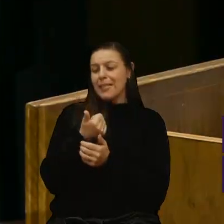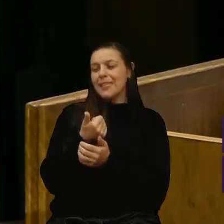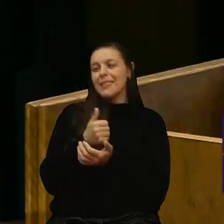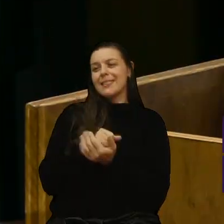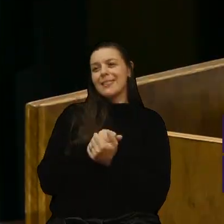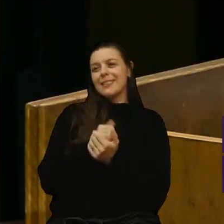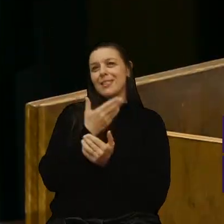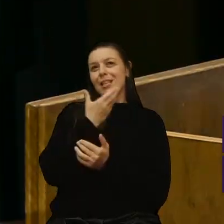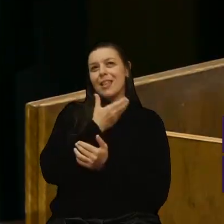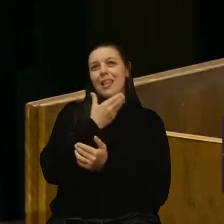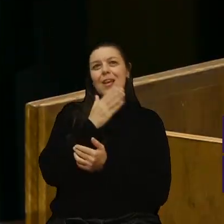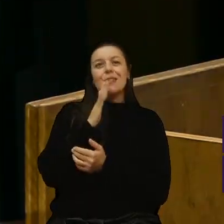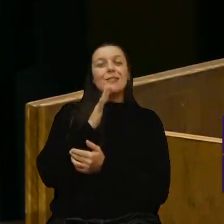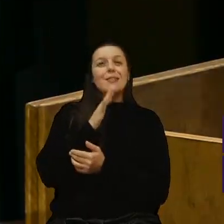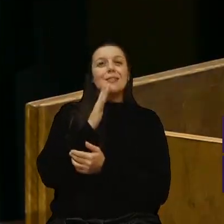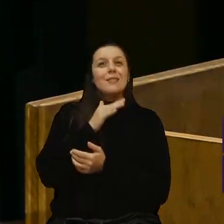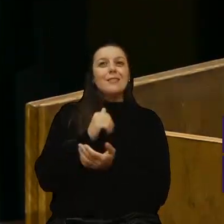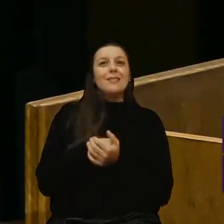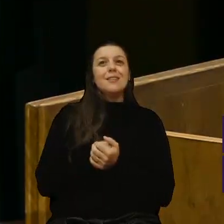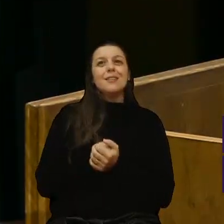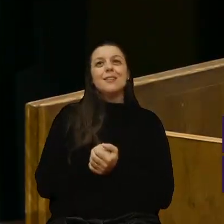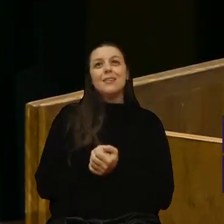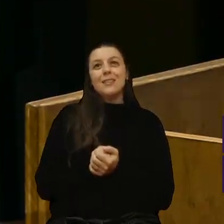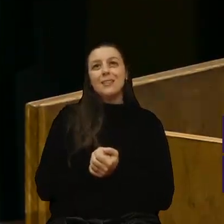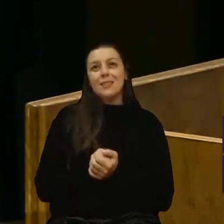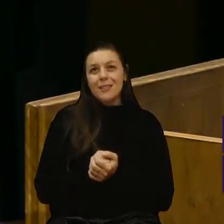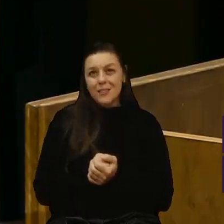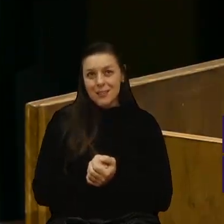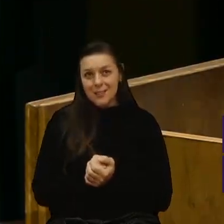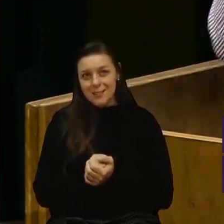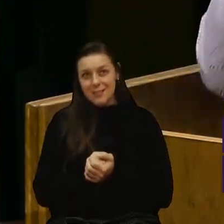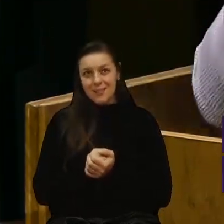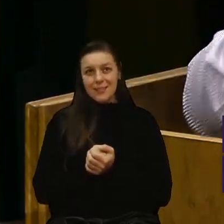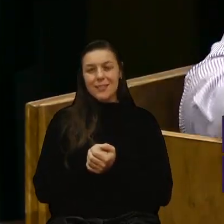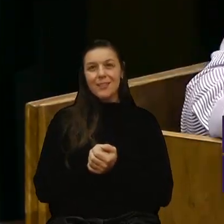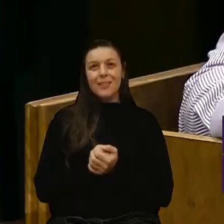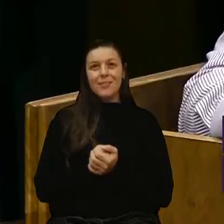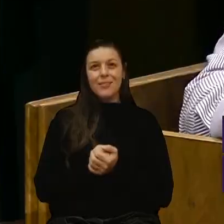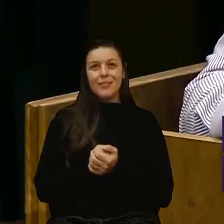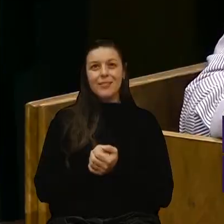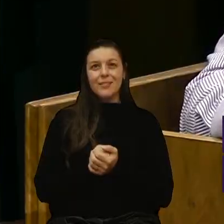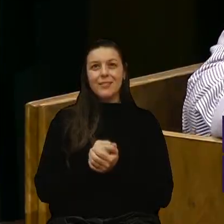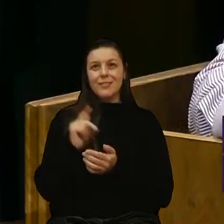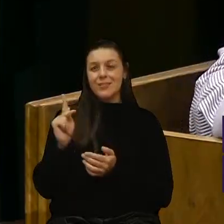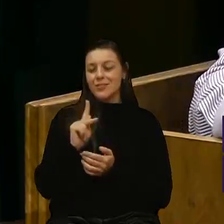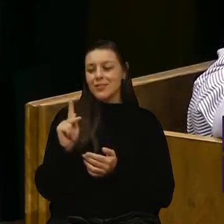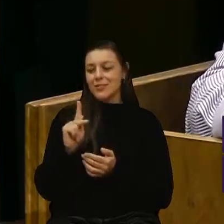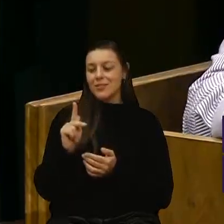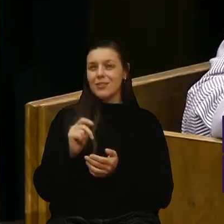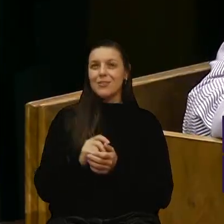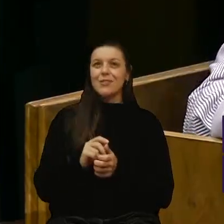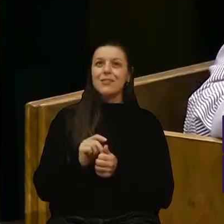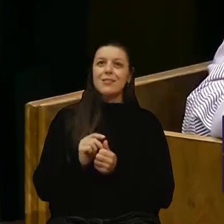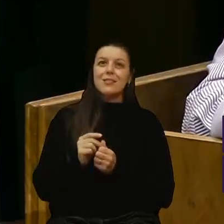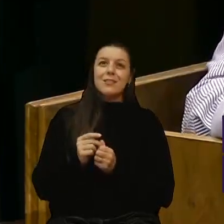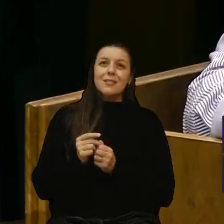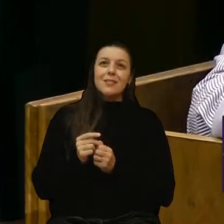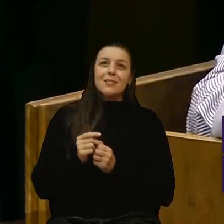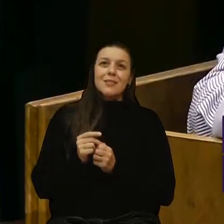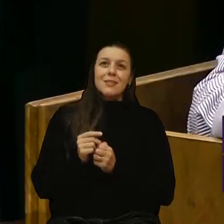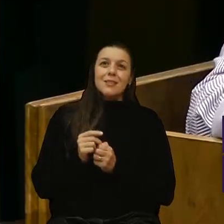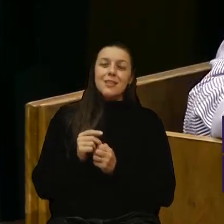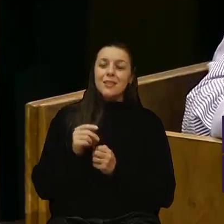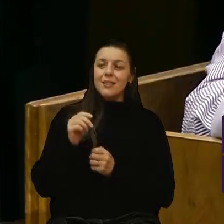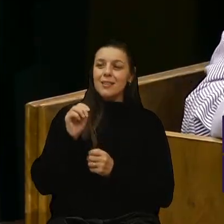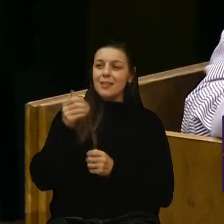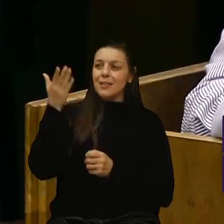vamos ter uma comida legal, todo mundo vai estar asseado. E as pessoas, professora Ana Camardello, do Beco do Xamixunga,